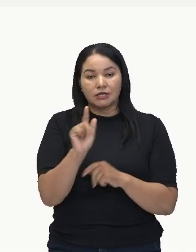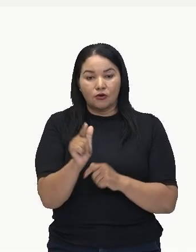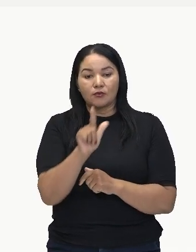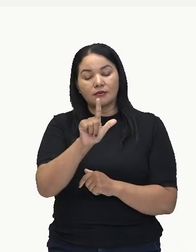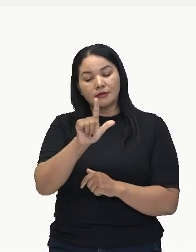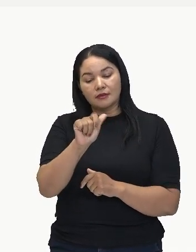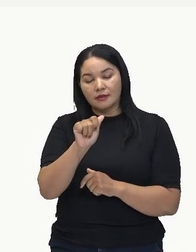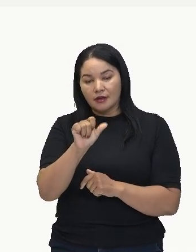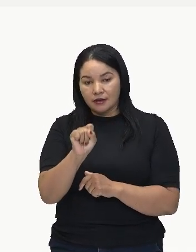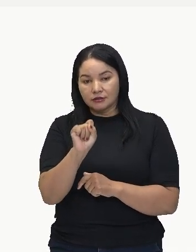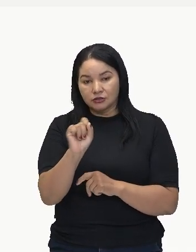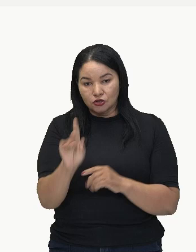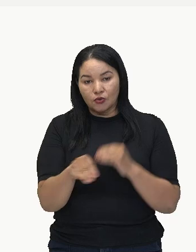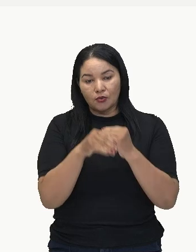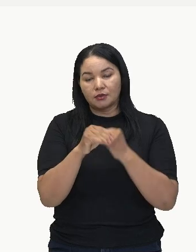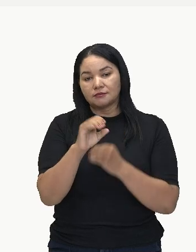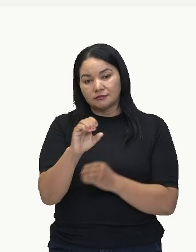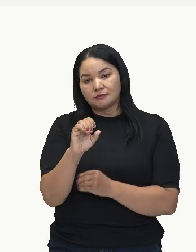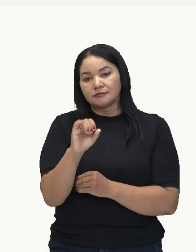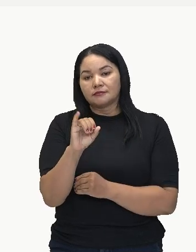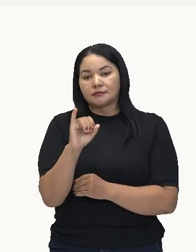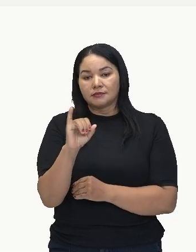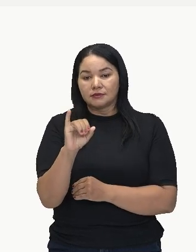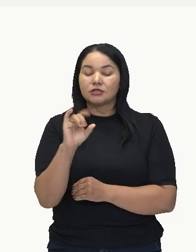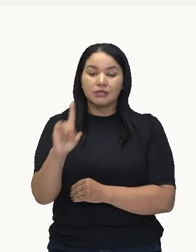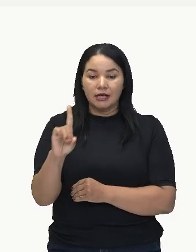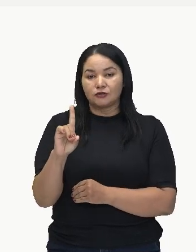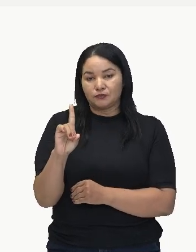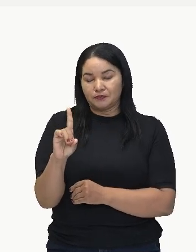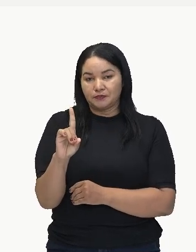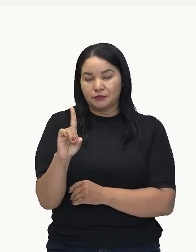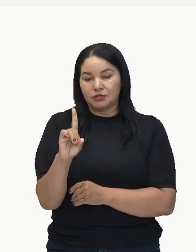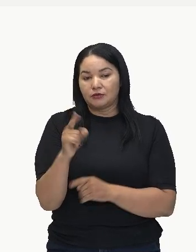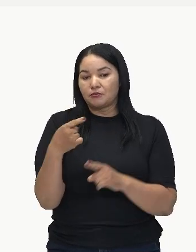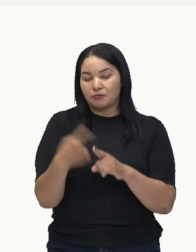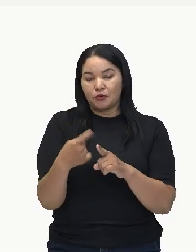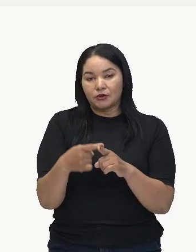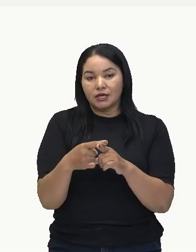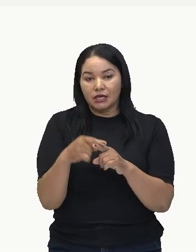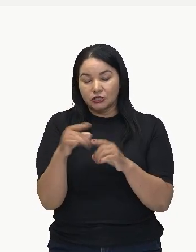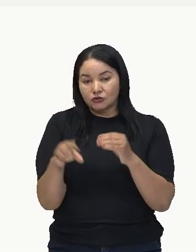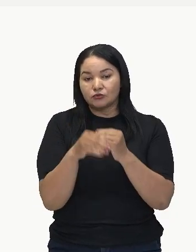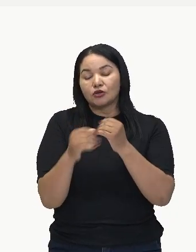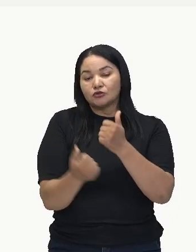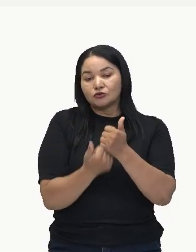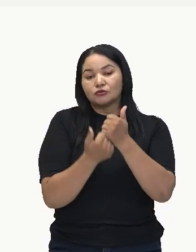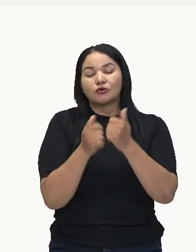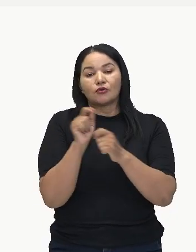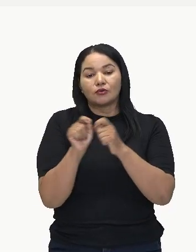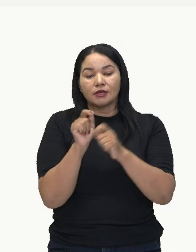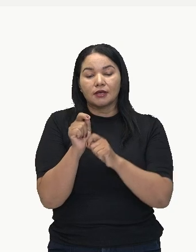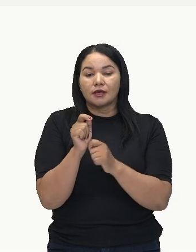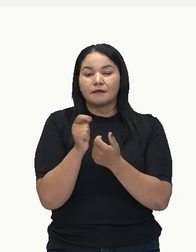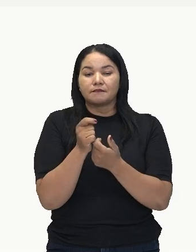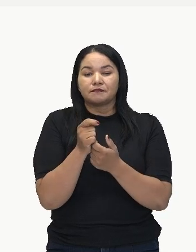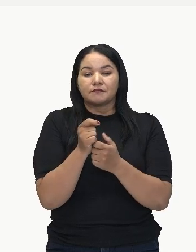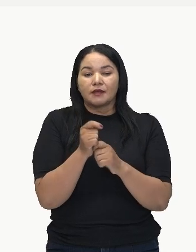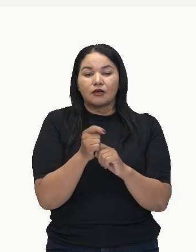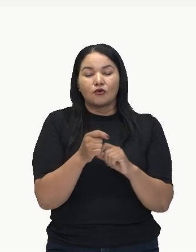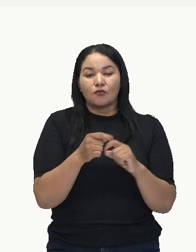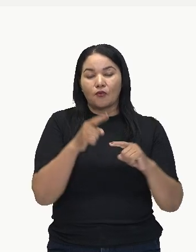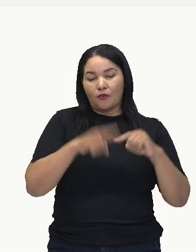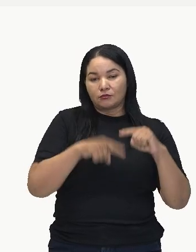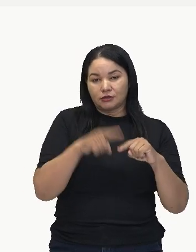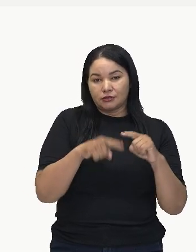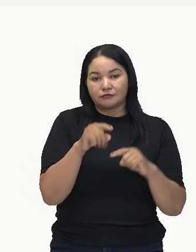é o complemento direto, porque ele substitui cabalmente o objeto